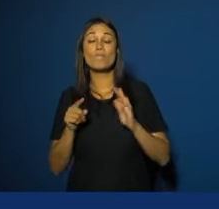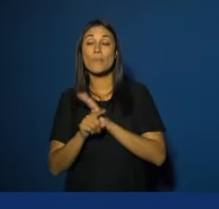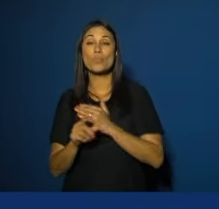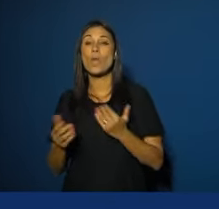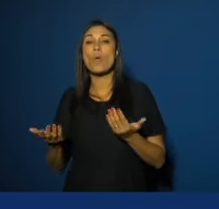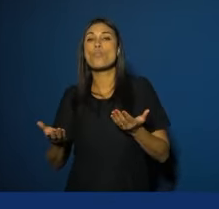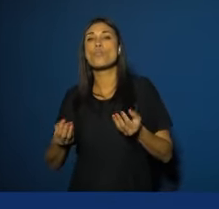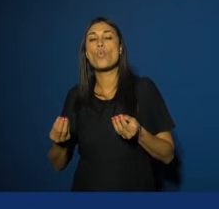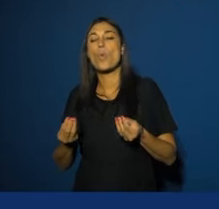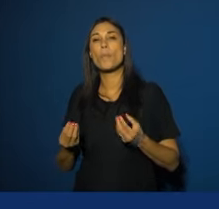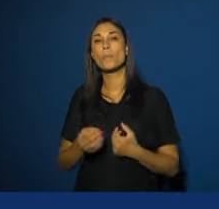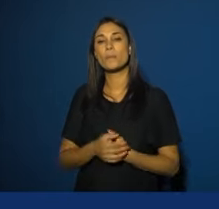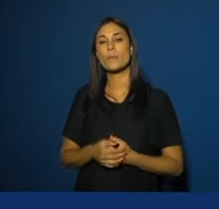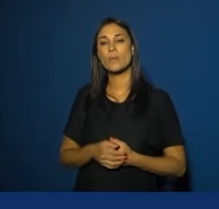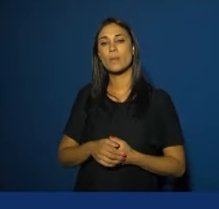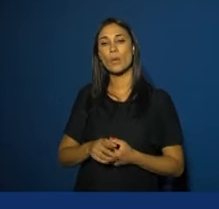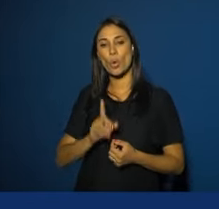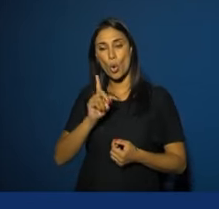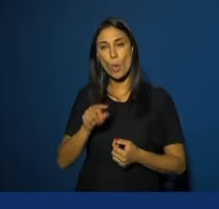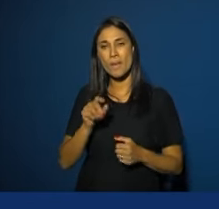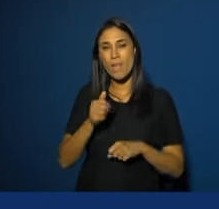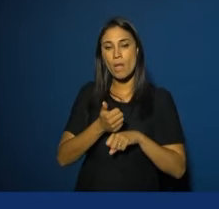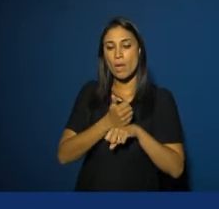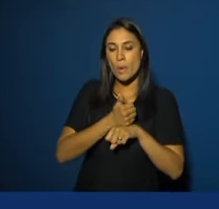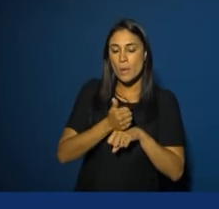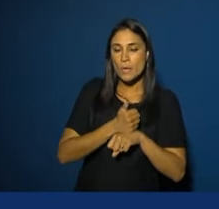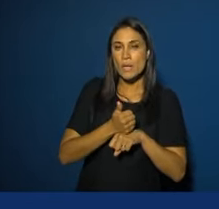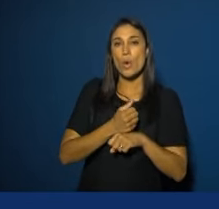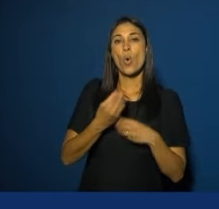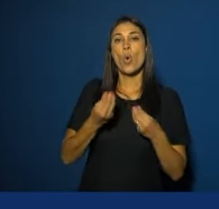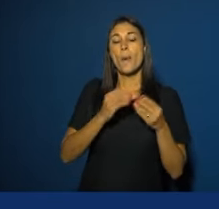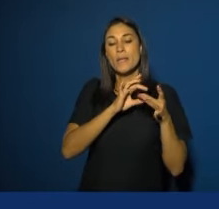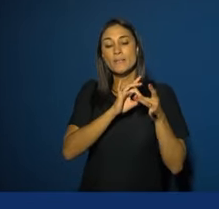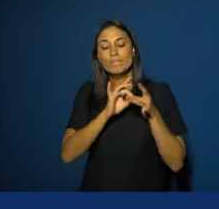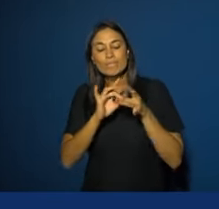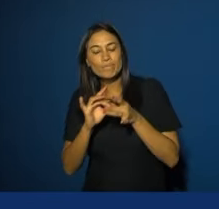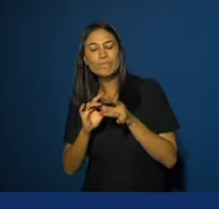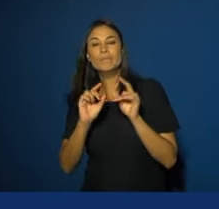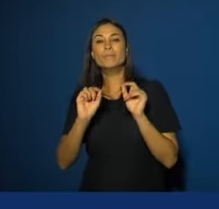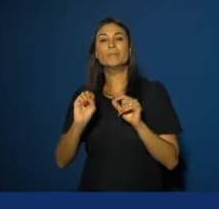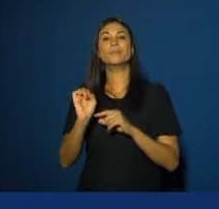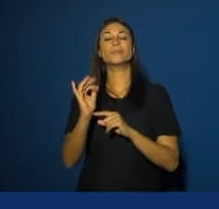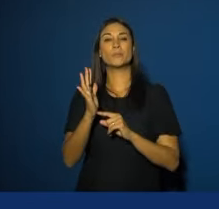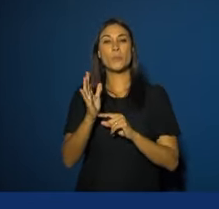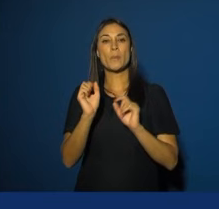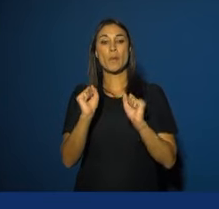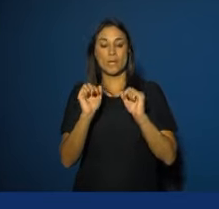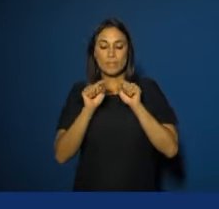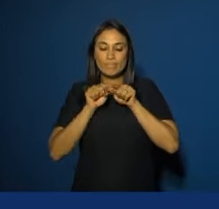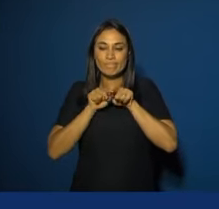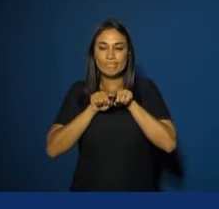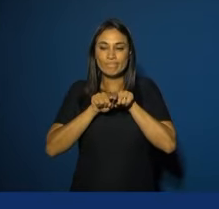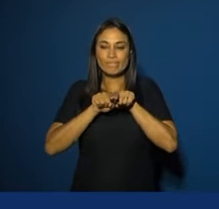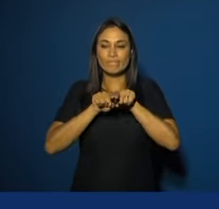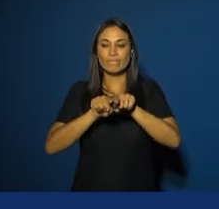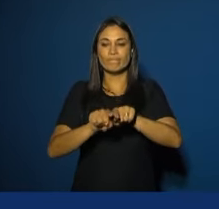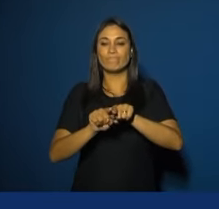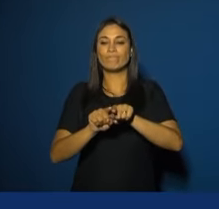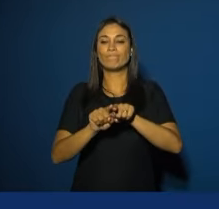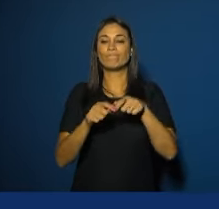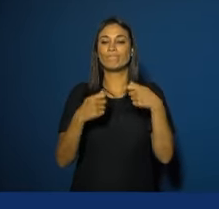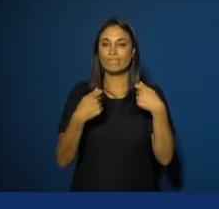como enxerga o rol, a função da ANEEL nesse contexto, e o que, que está acontecendo para compatibilizar, de novo, a necessidade